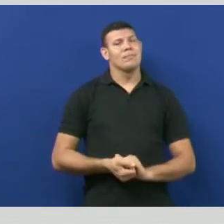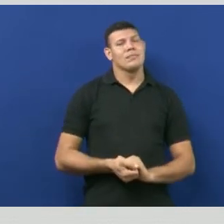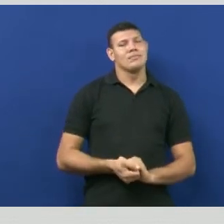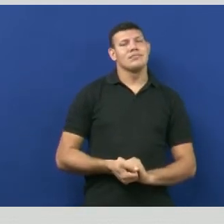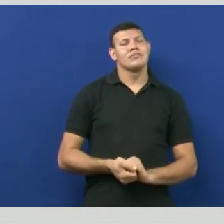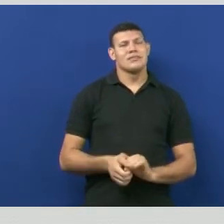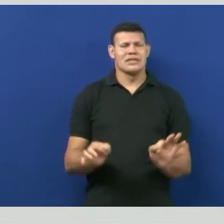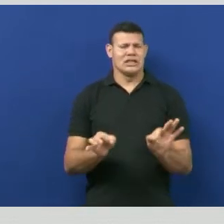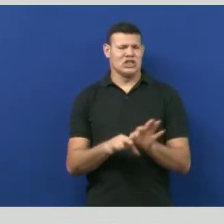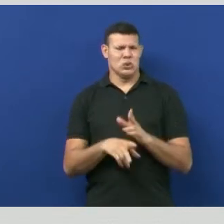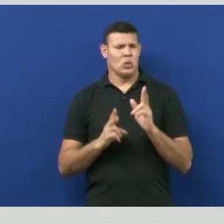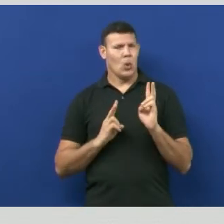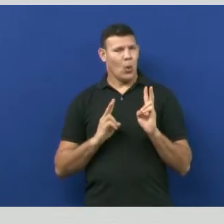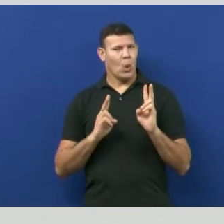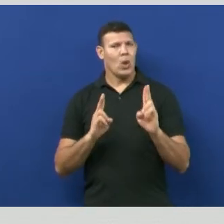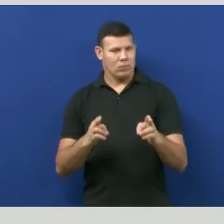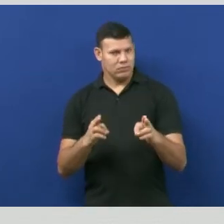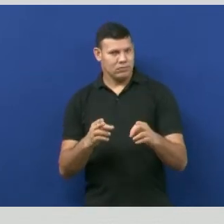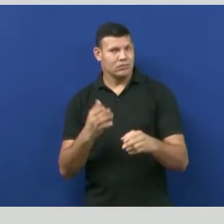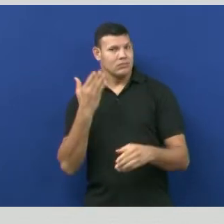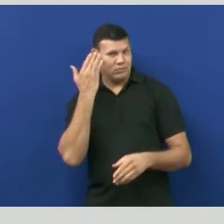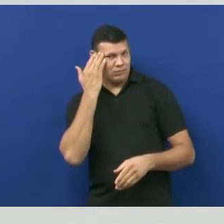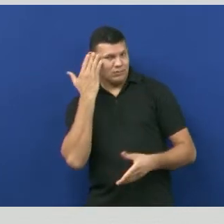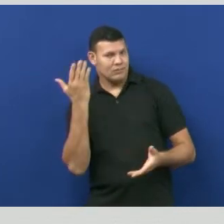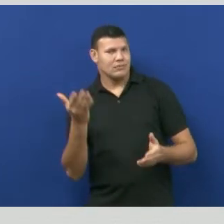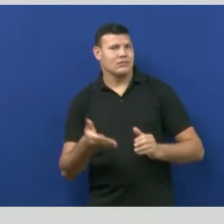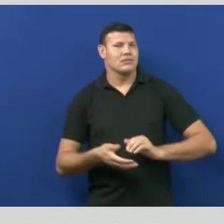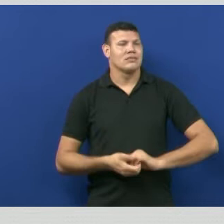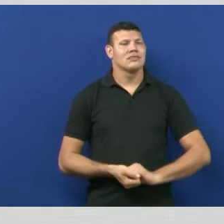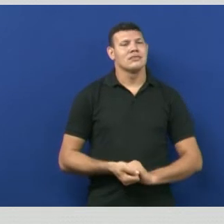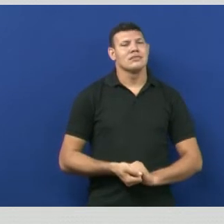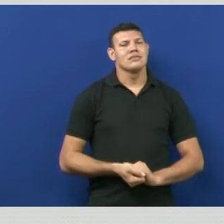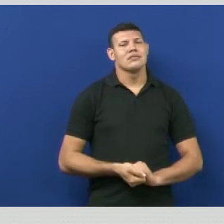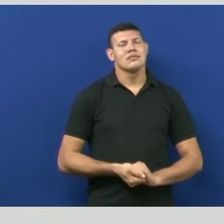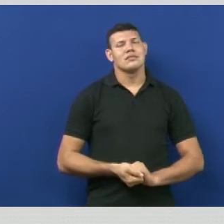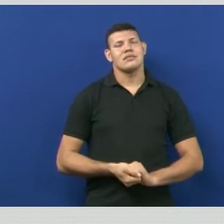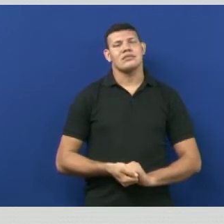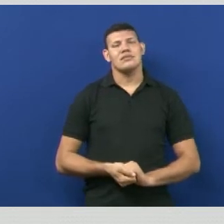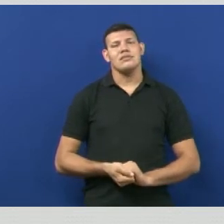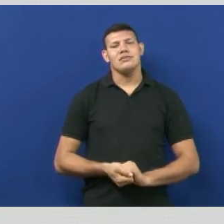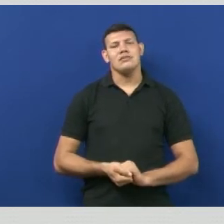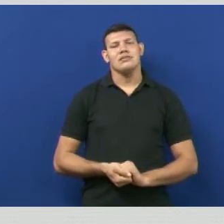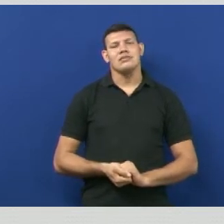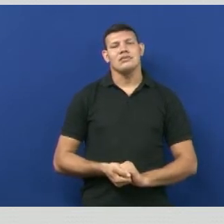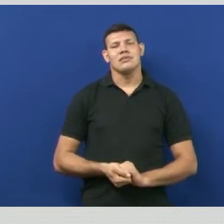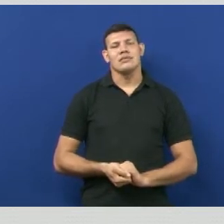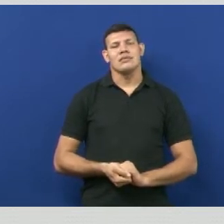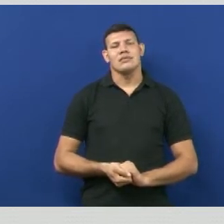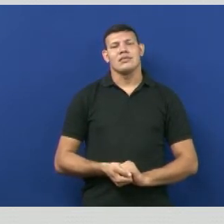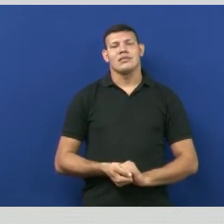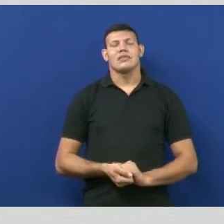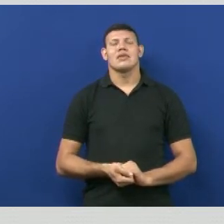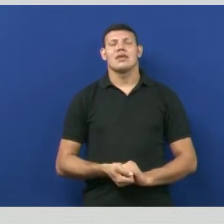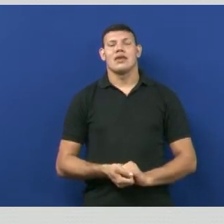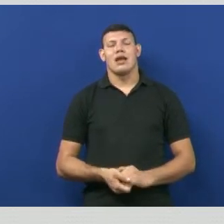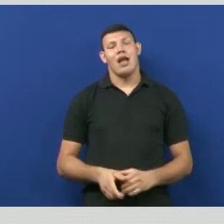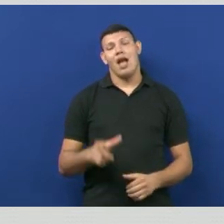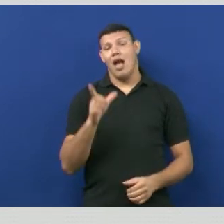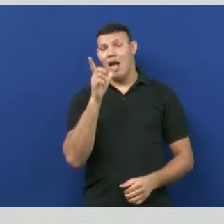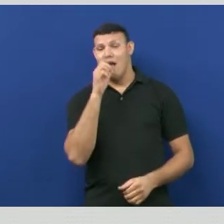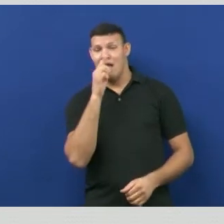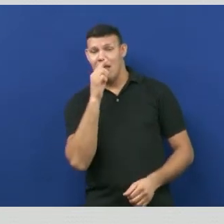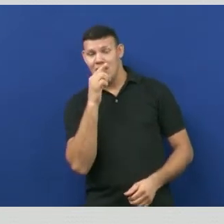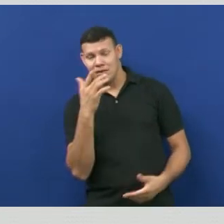reação química e ocorre uma neutralização da quantidade de ácidos, formando água